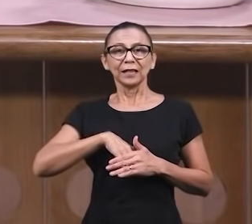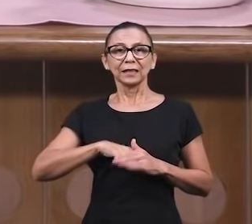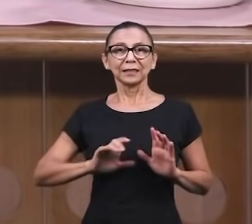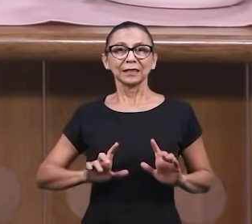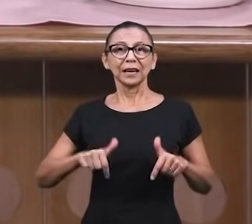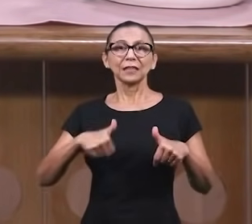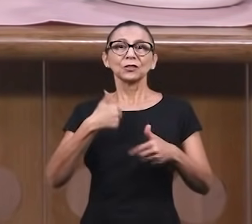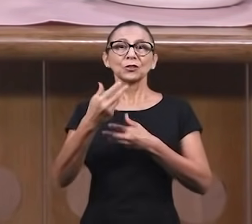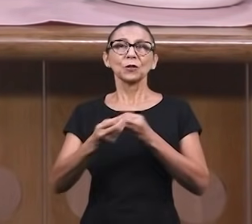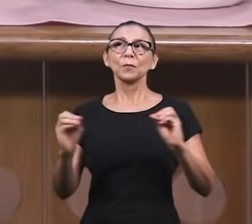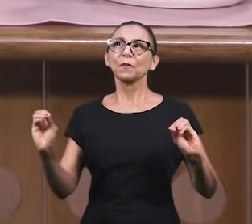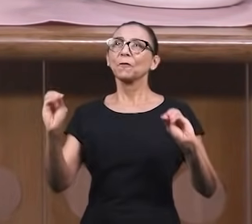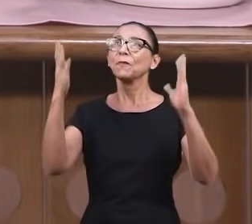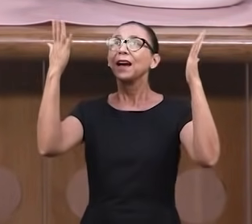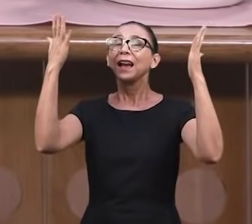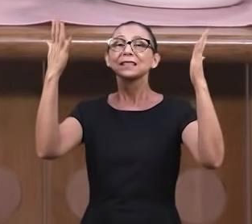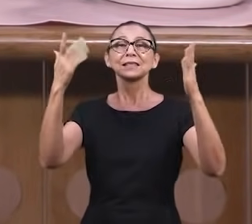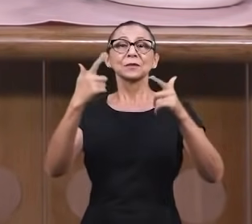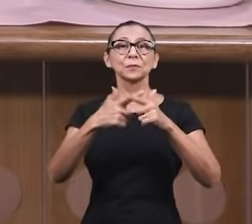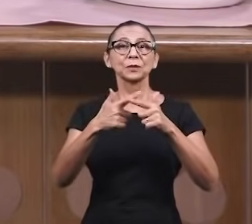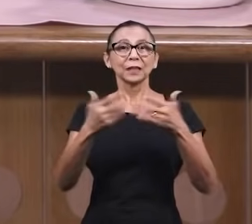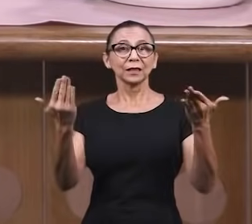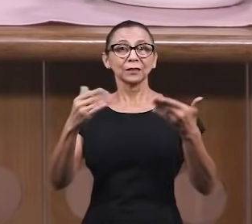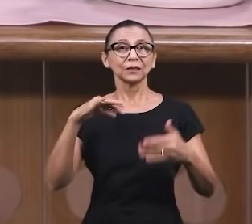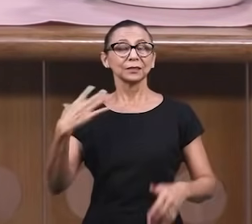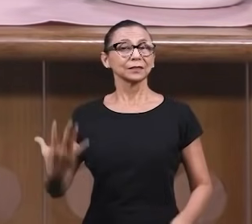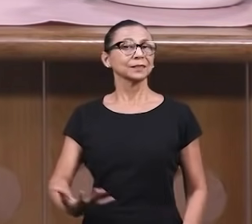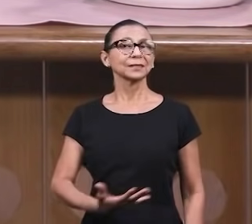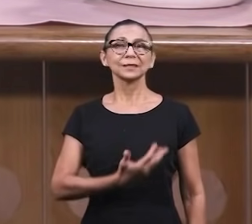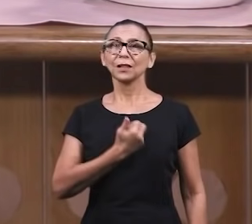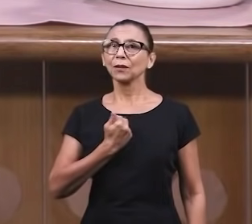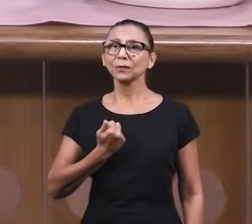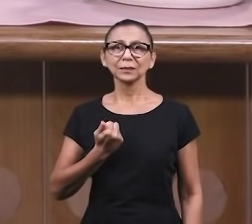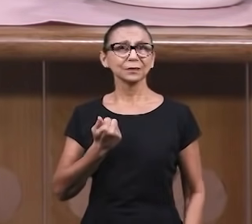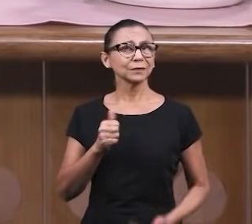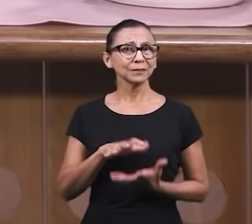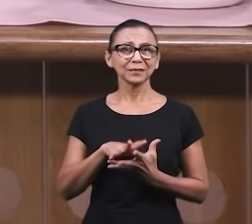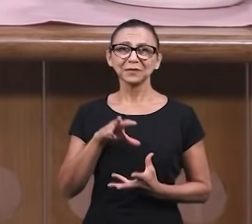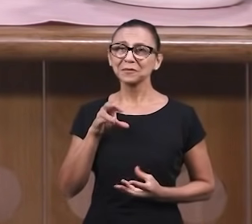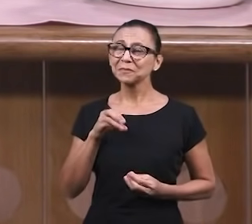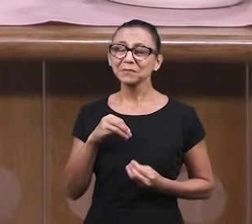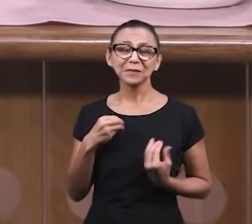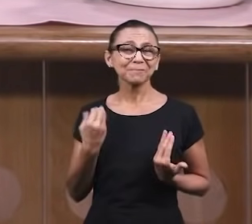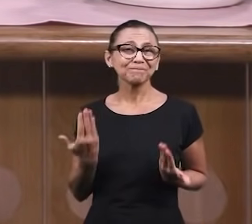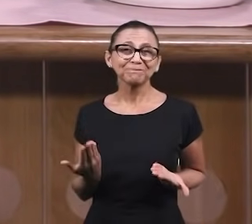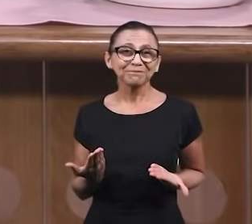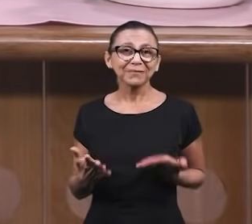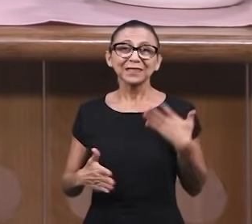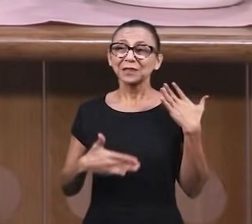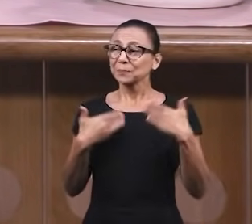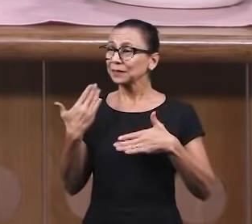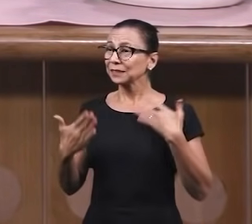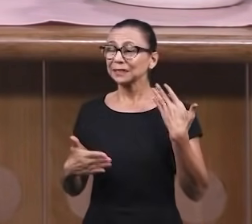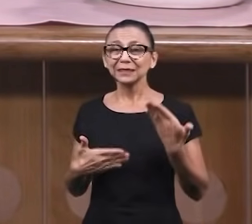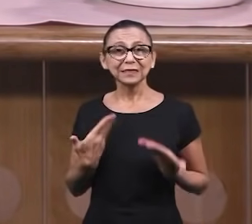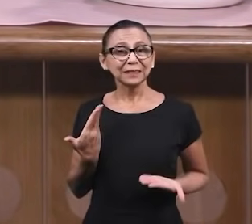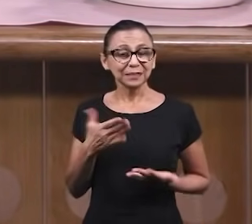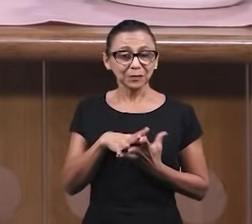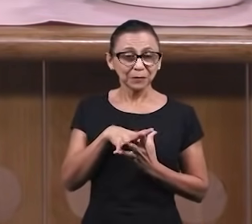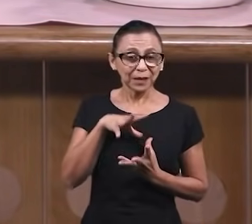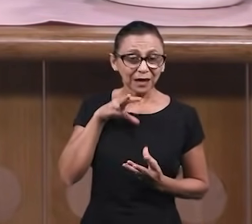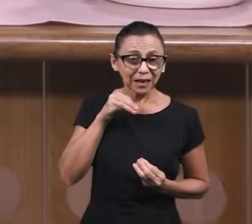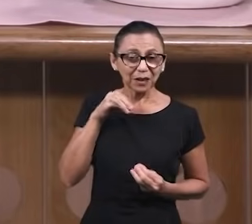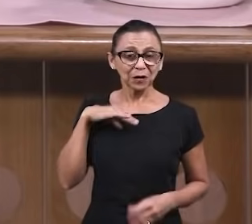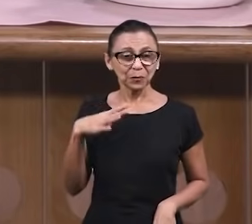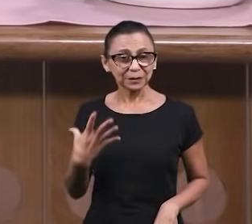festa da alegria, de quê? Da salvação. Por que a alegria da salvação? Porque é a salvação da alma, é